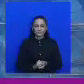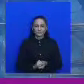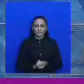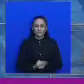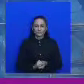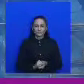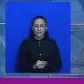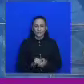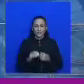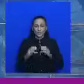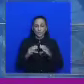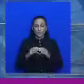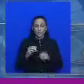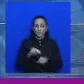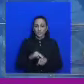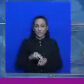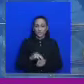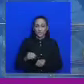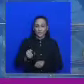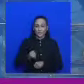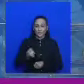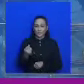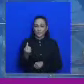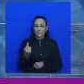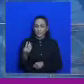Bola marrom, número 14.